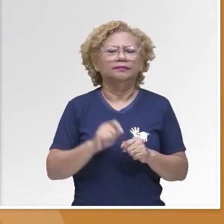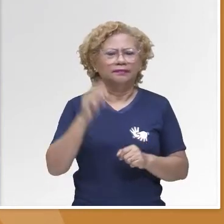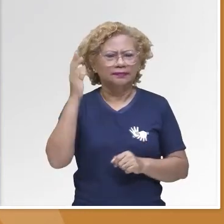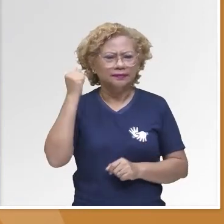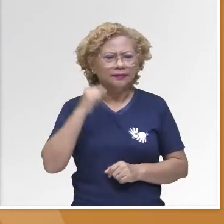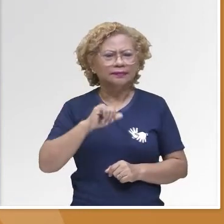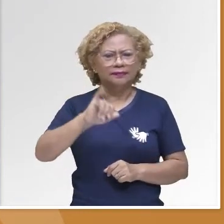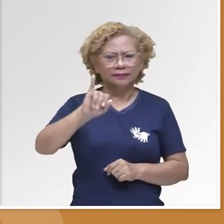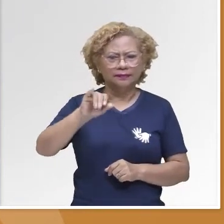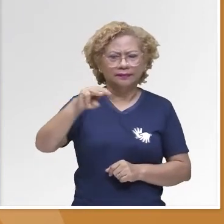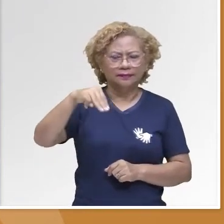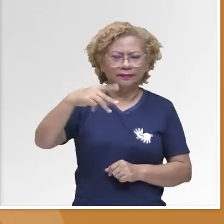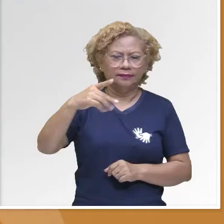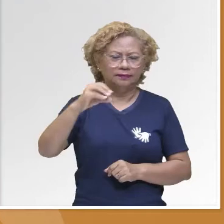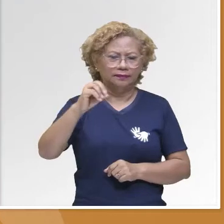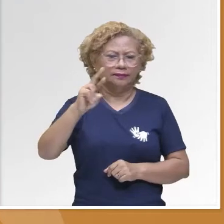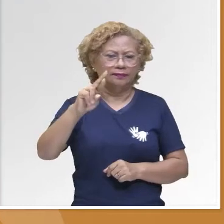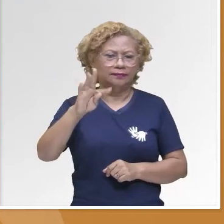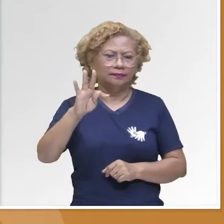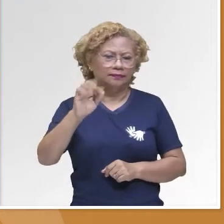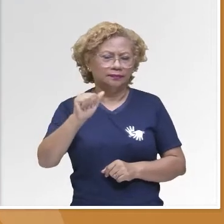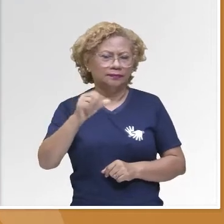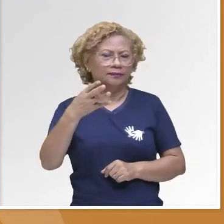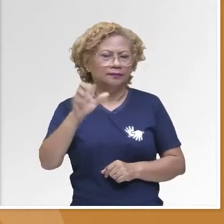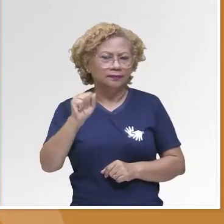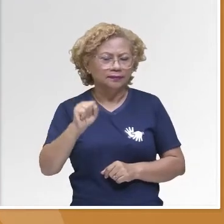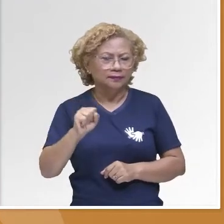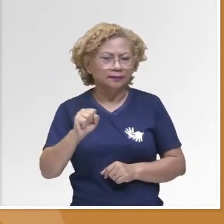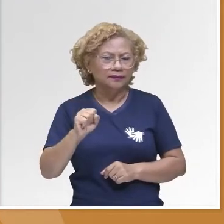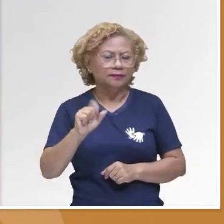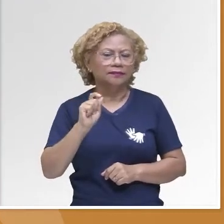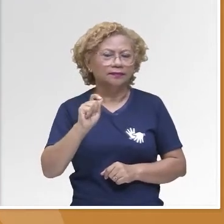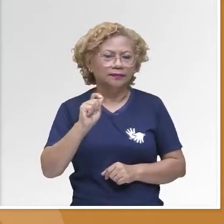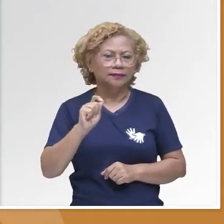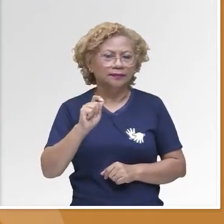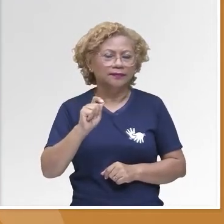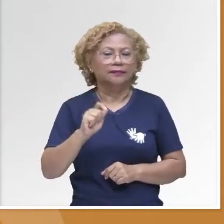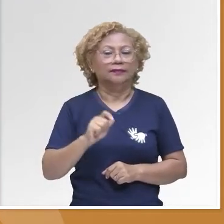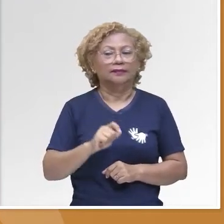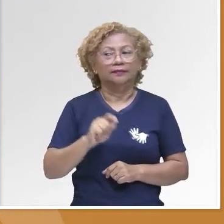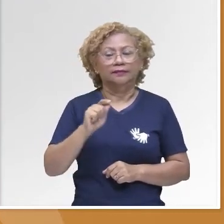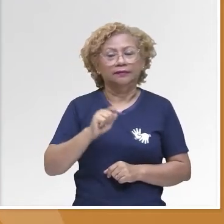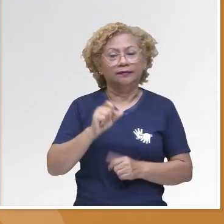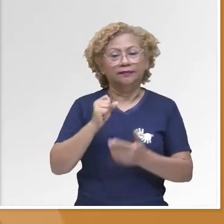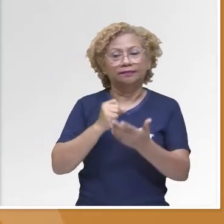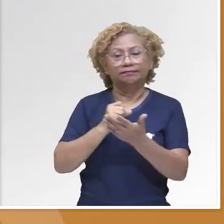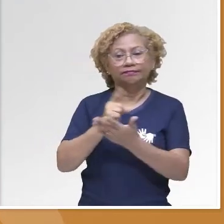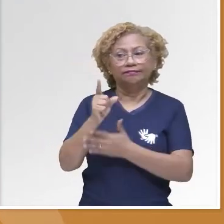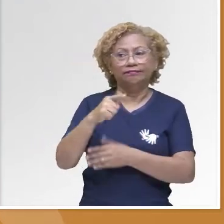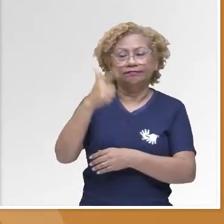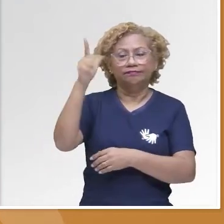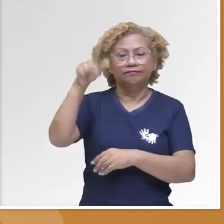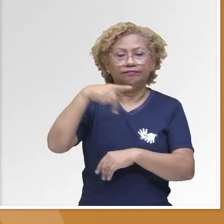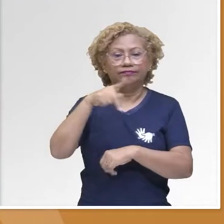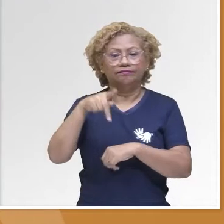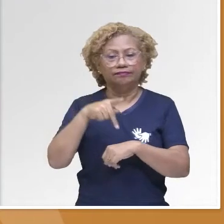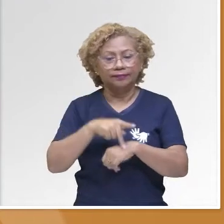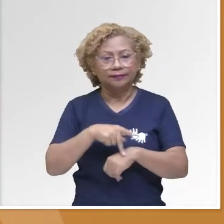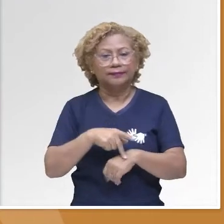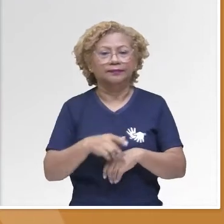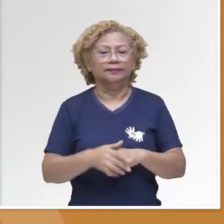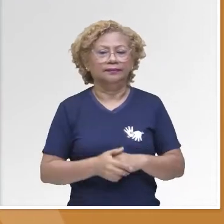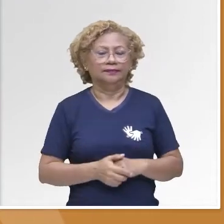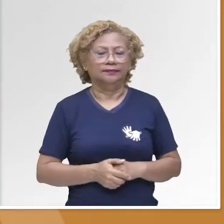É a compra de alimentos, tá? E a compra de matérias-primas que são vindas, né,